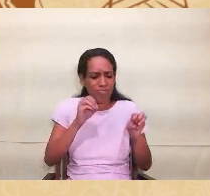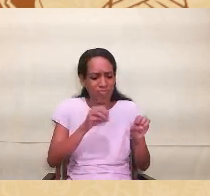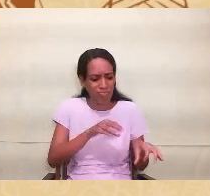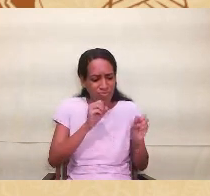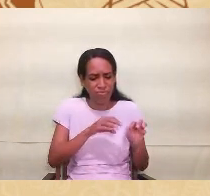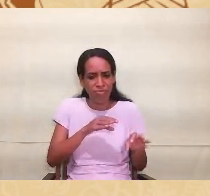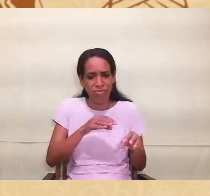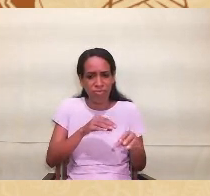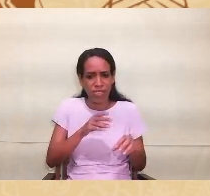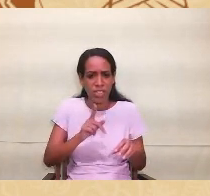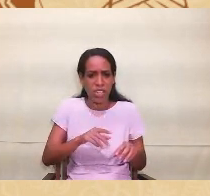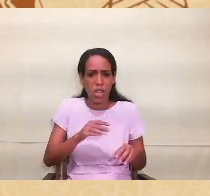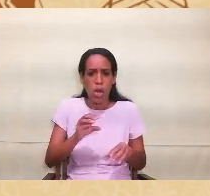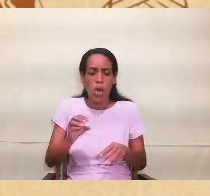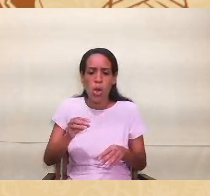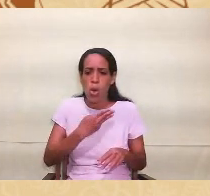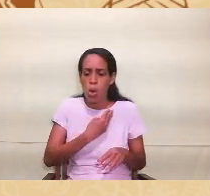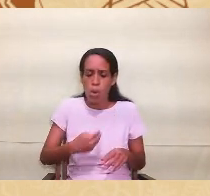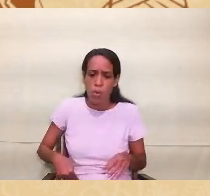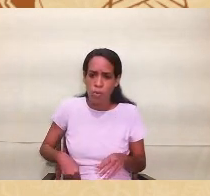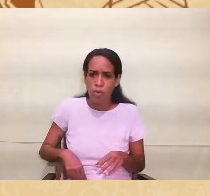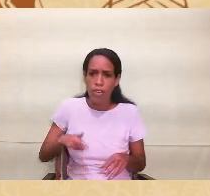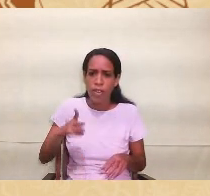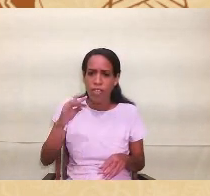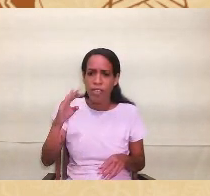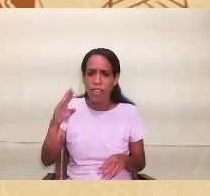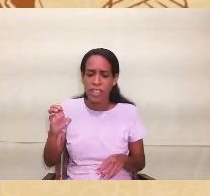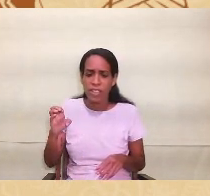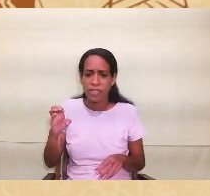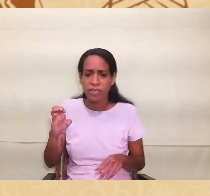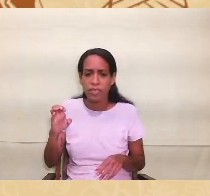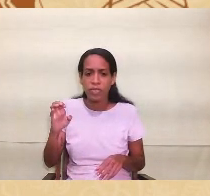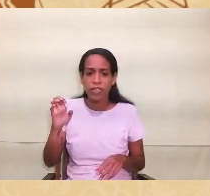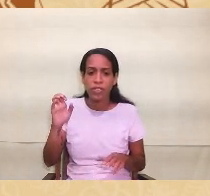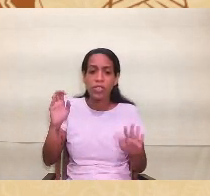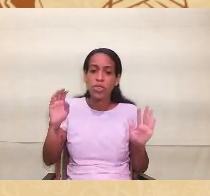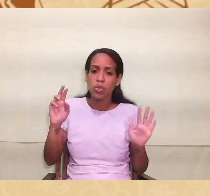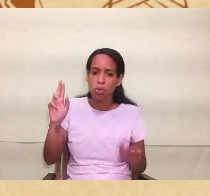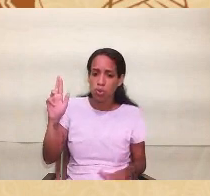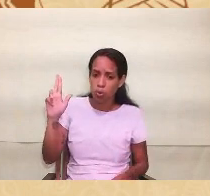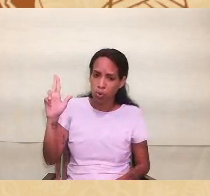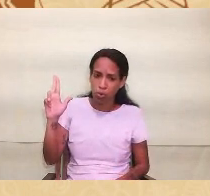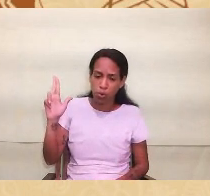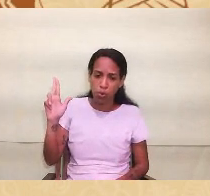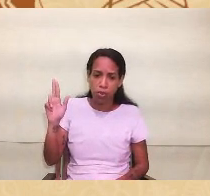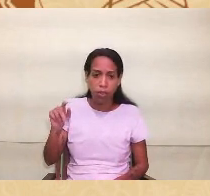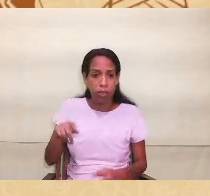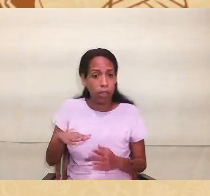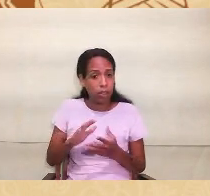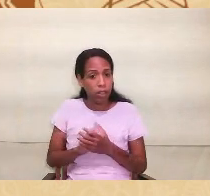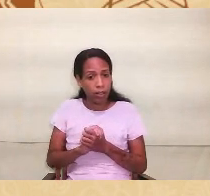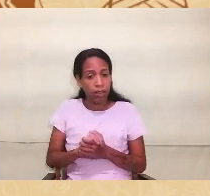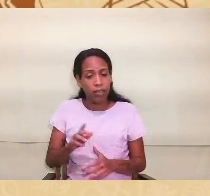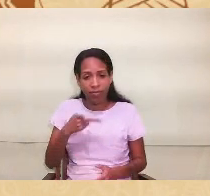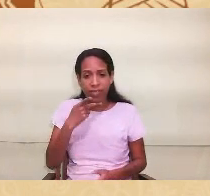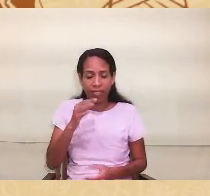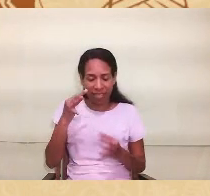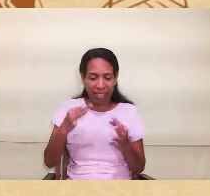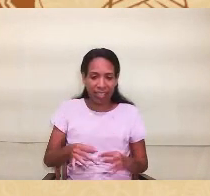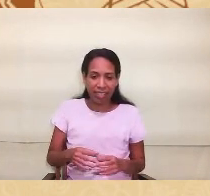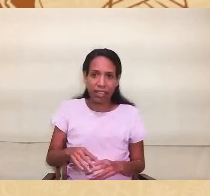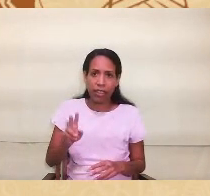que o Alckmin vai ser o vice-presidente do Lula. Assim. Tomara que não. Mas tem razão. Esse ponto aqui